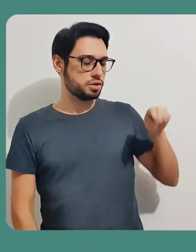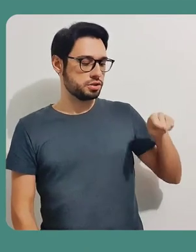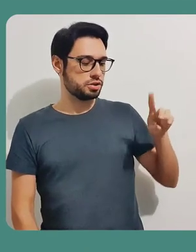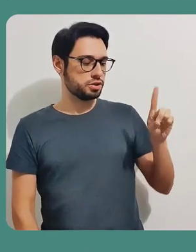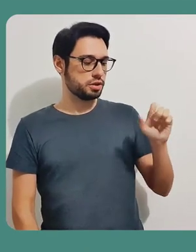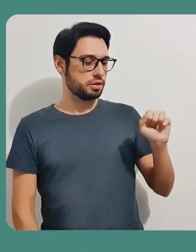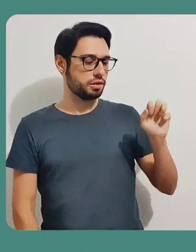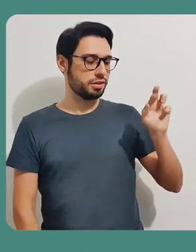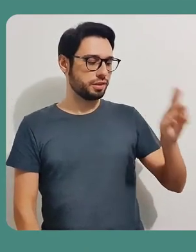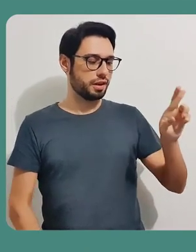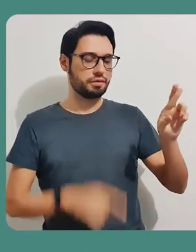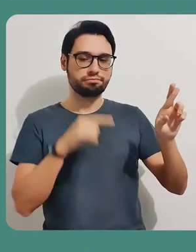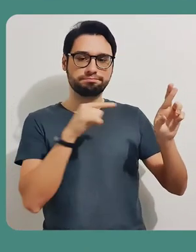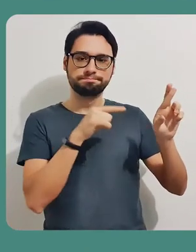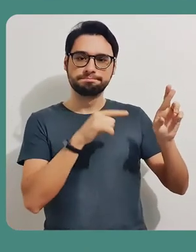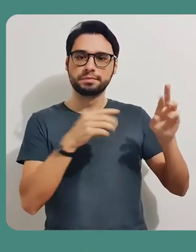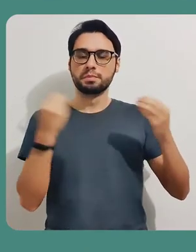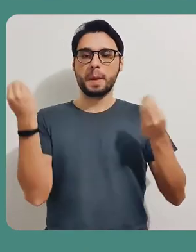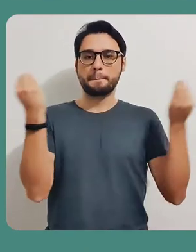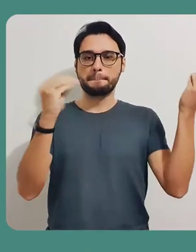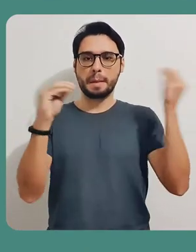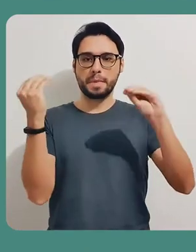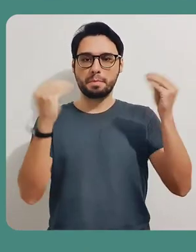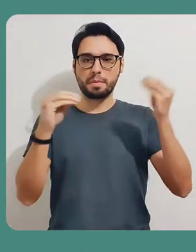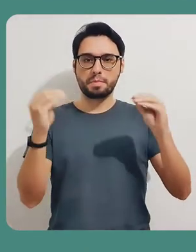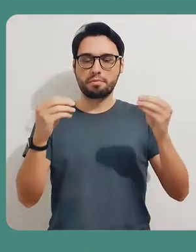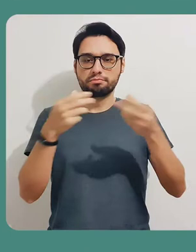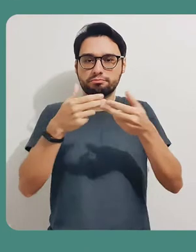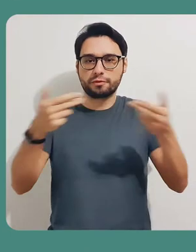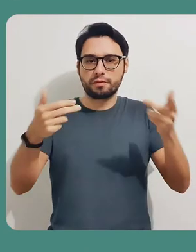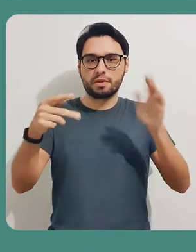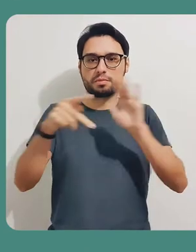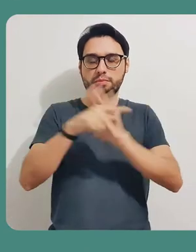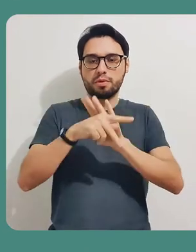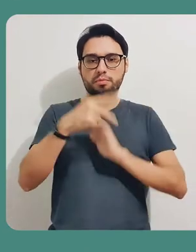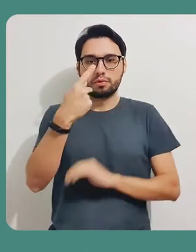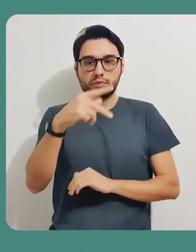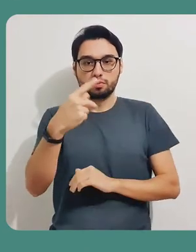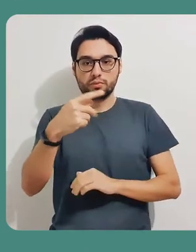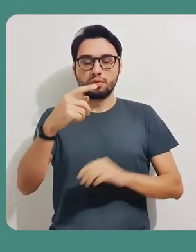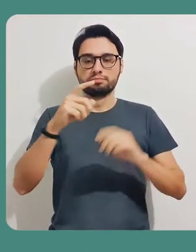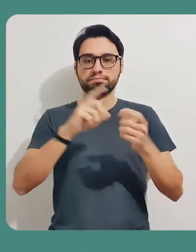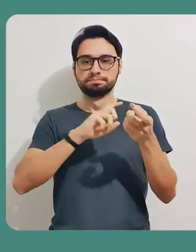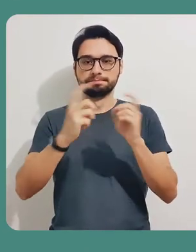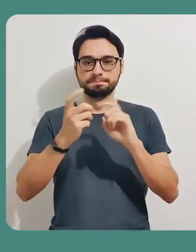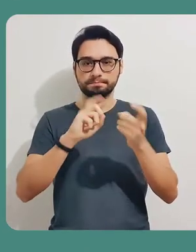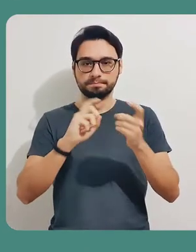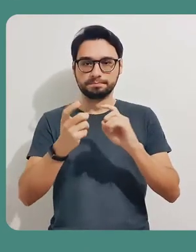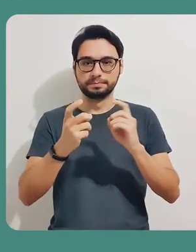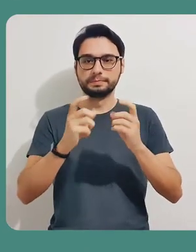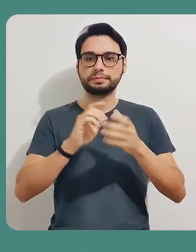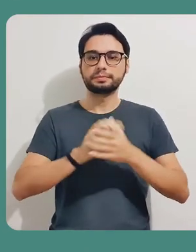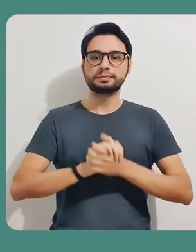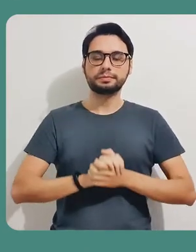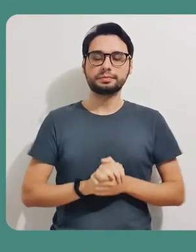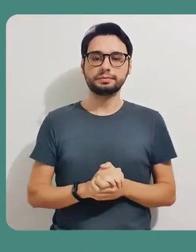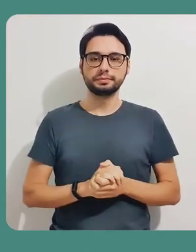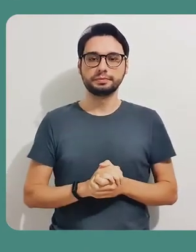então clique em agendar uma nova reunião e aqui você deve inserir os dados da sua reunião